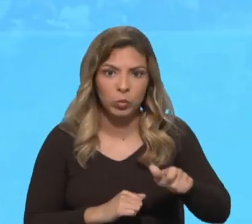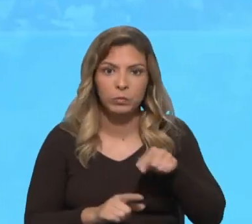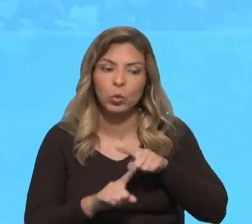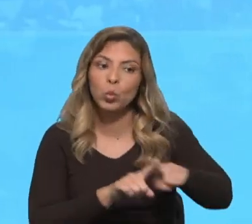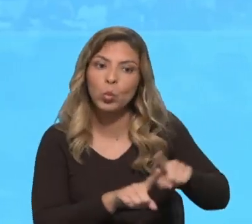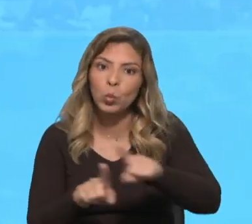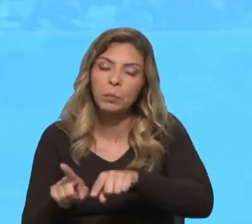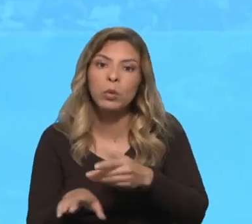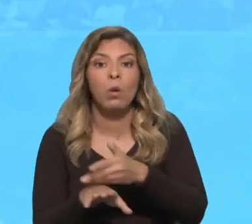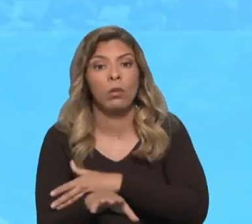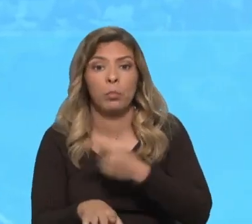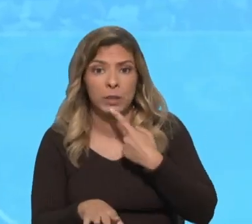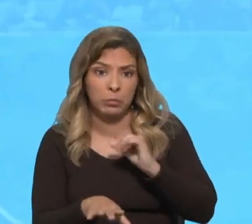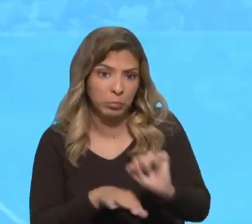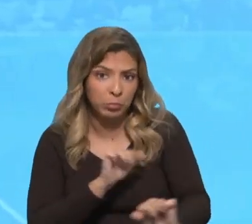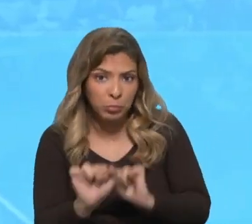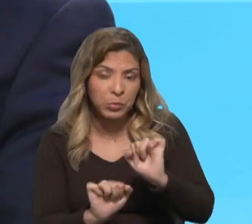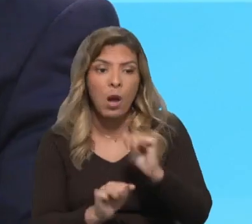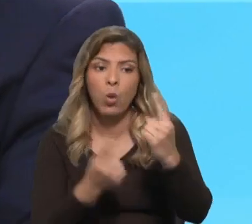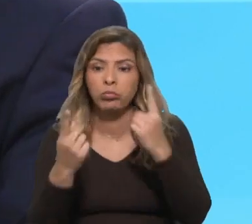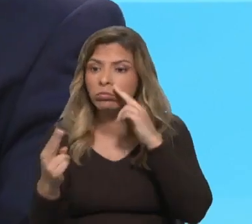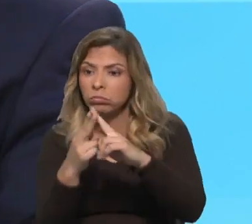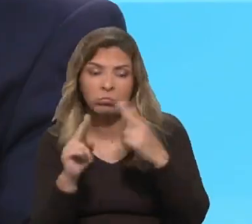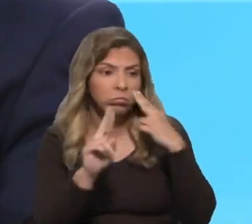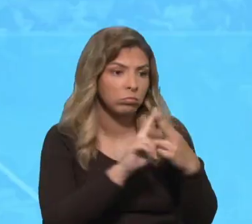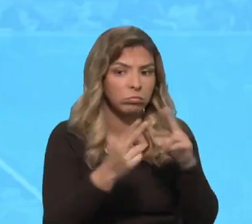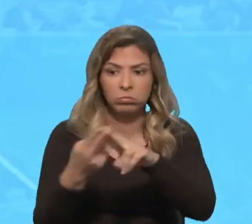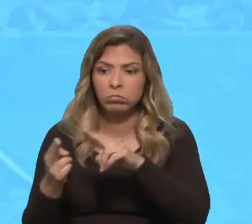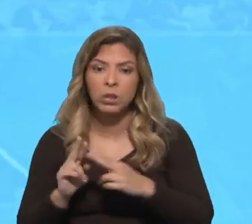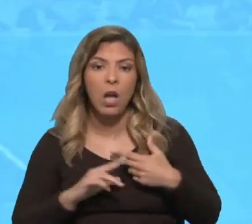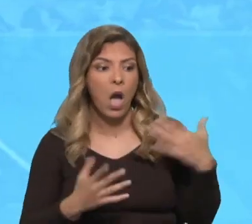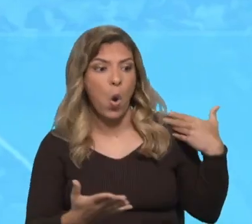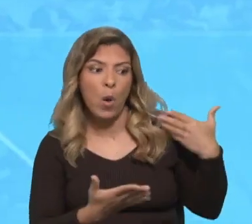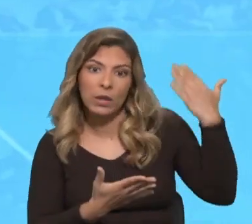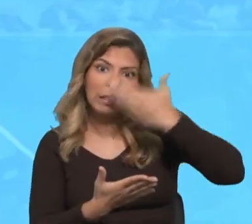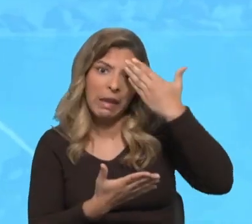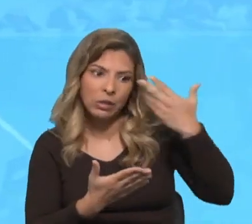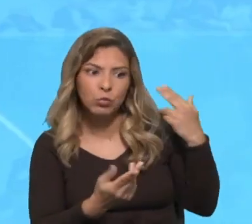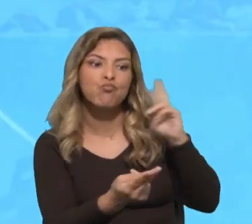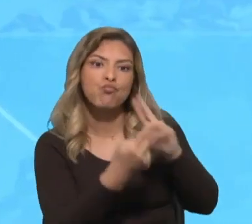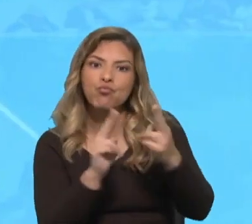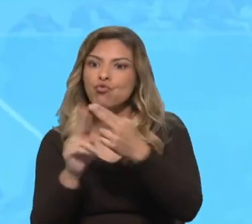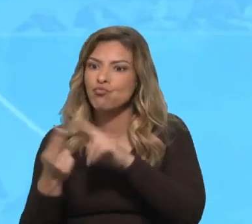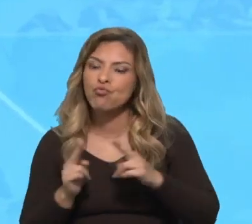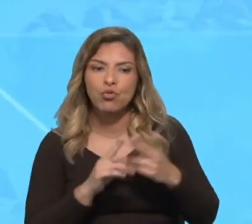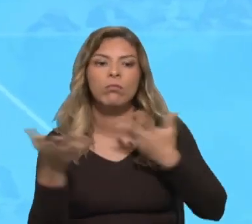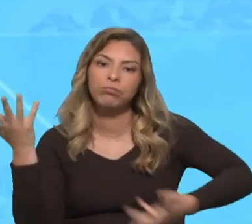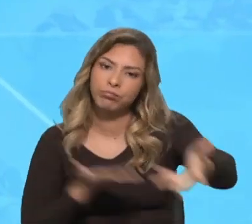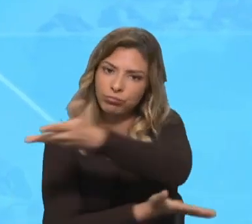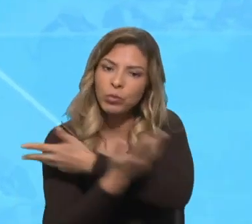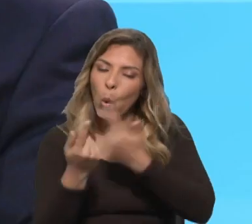eu tenho percebido, nem sequer se conheciam, alguns. Estão nos últimos dias a ter essa possibilidade nas chamadas congregações gerais de se conhecerem,